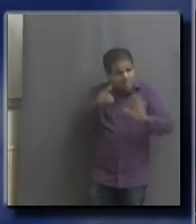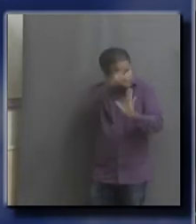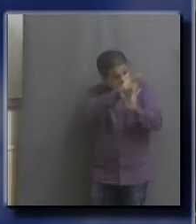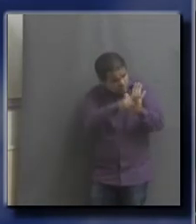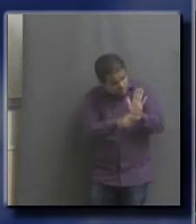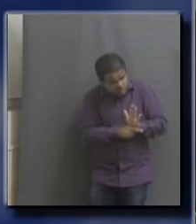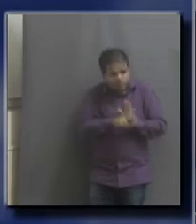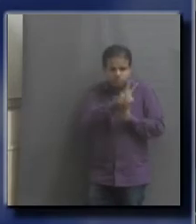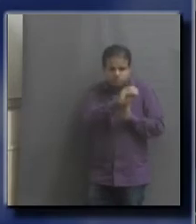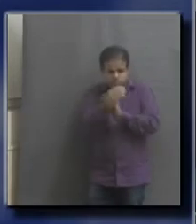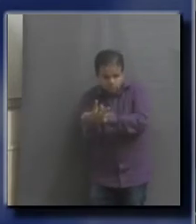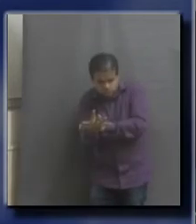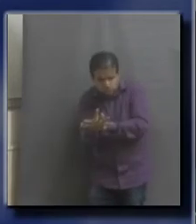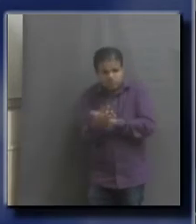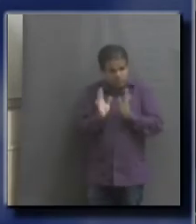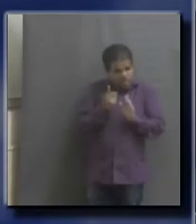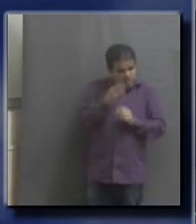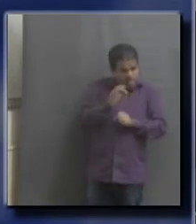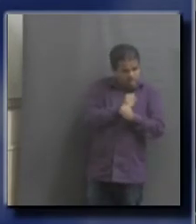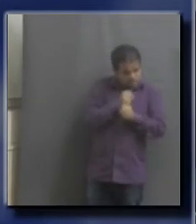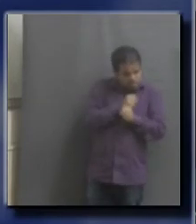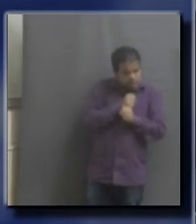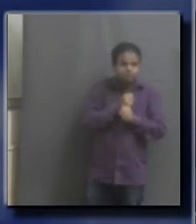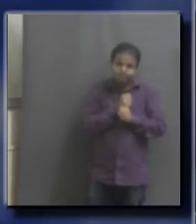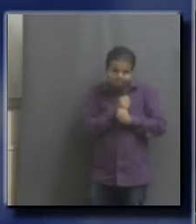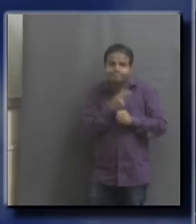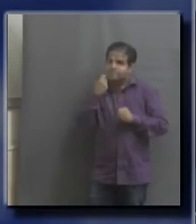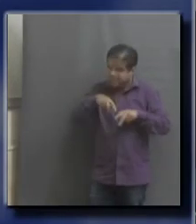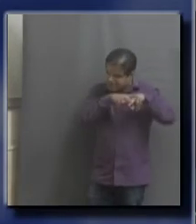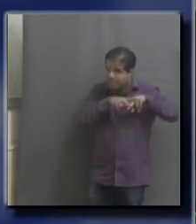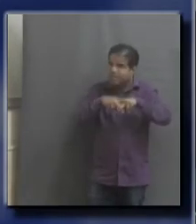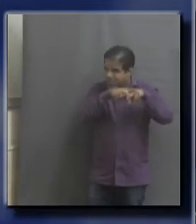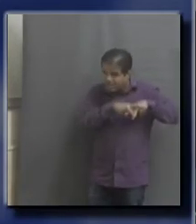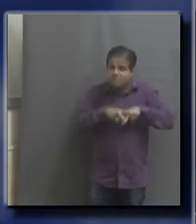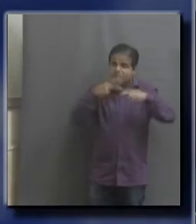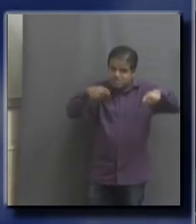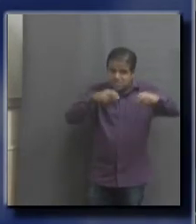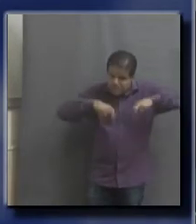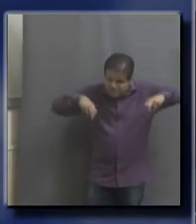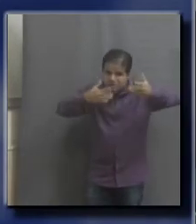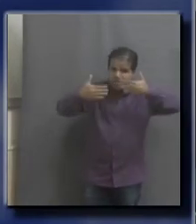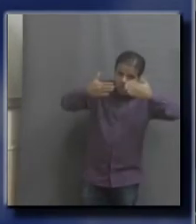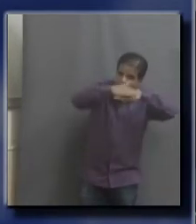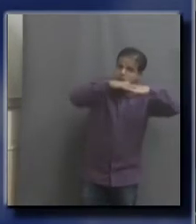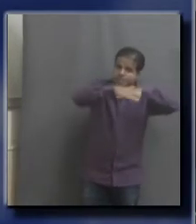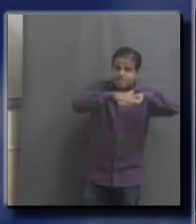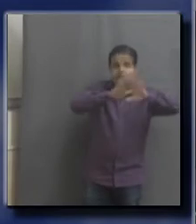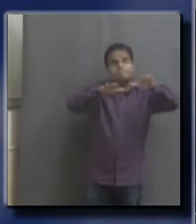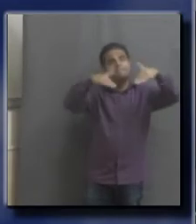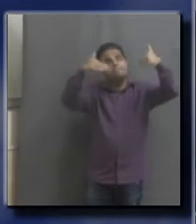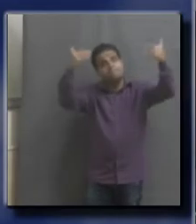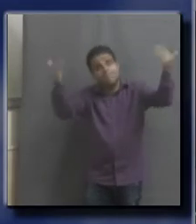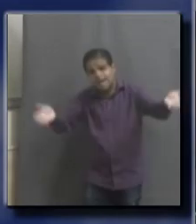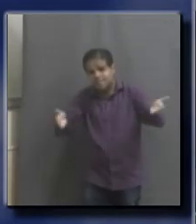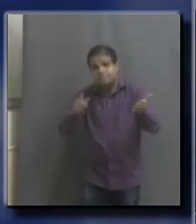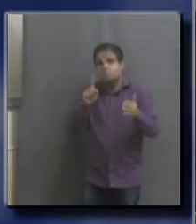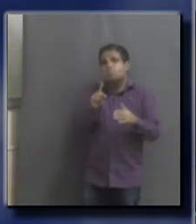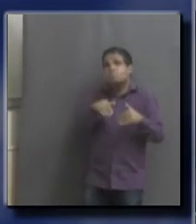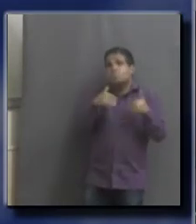diretrizes de 2004 estão fazendo 10 anos, está na hora de uma revisão, mas não